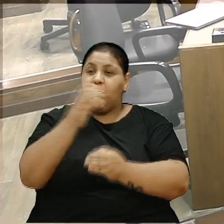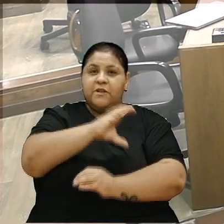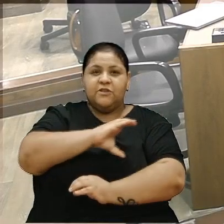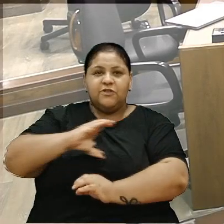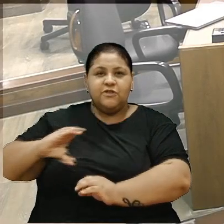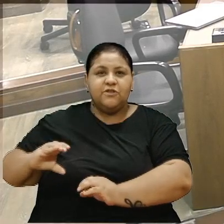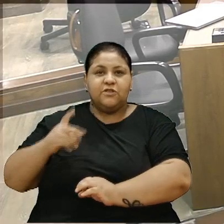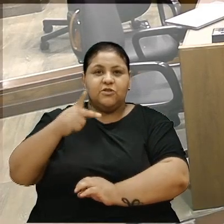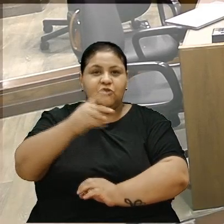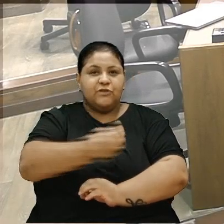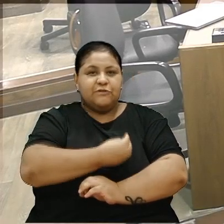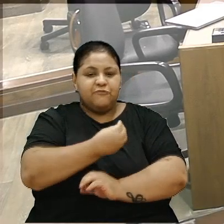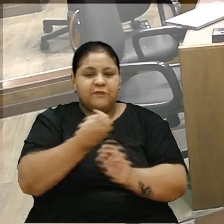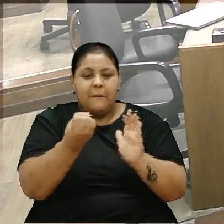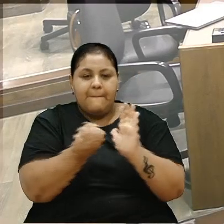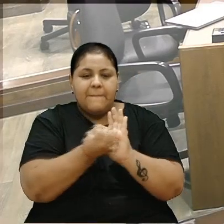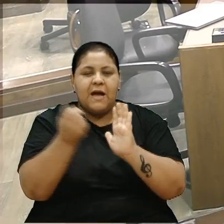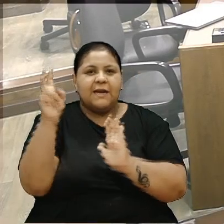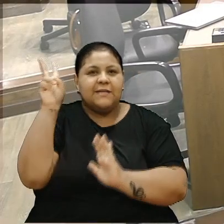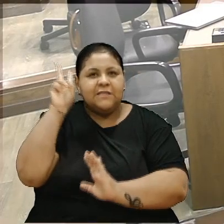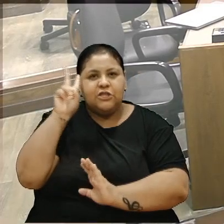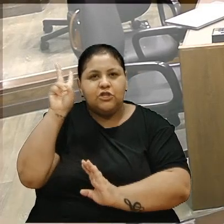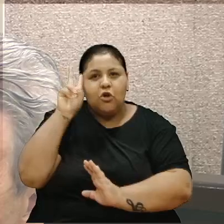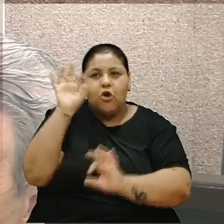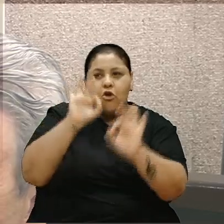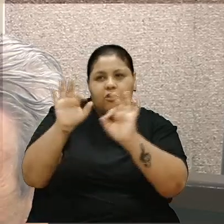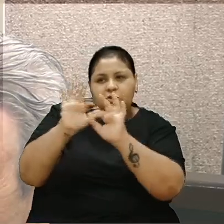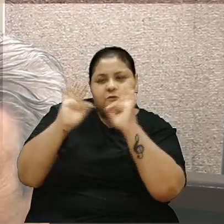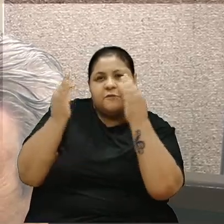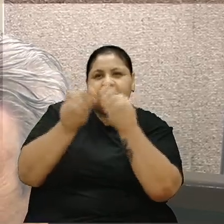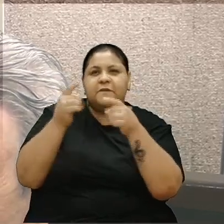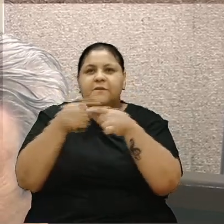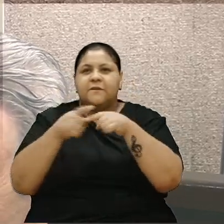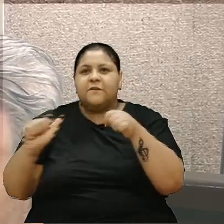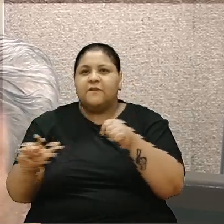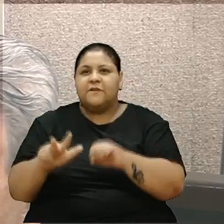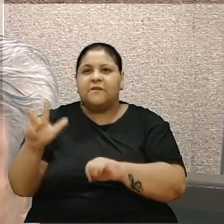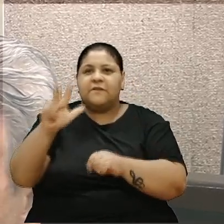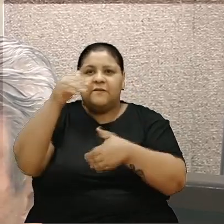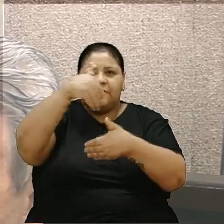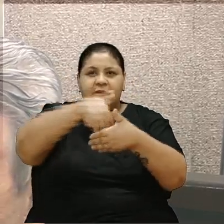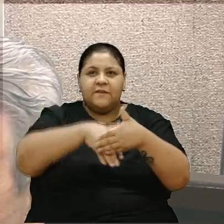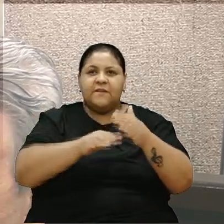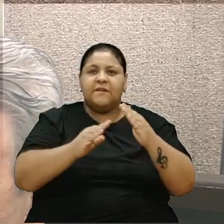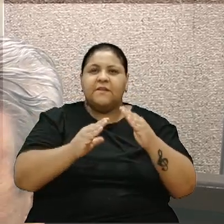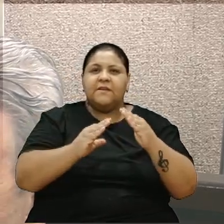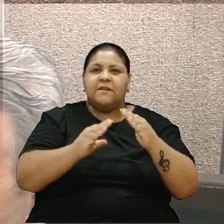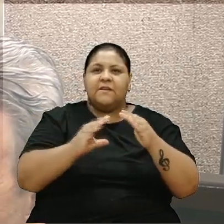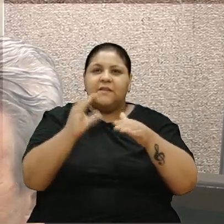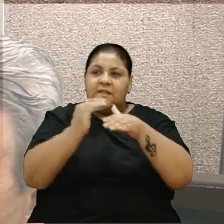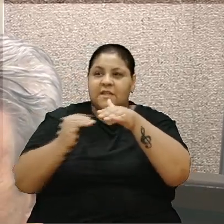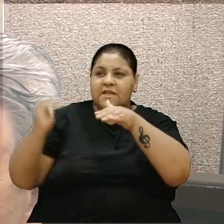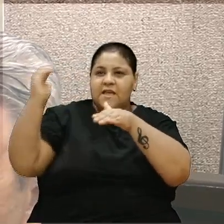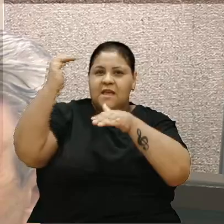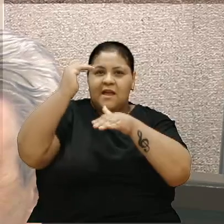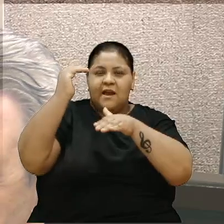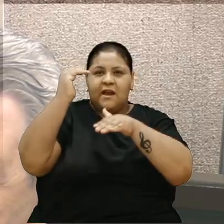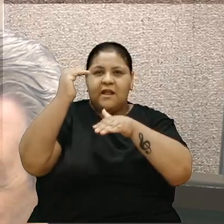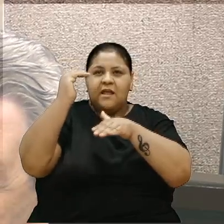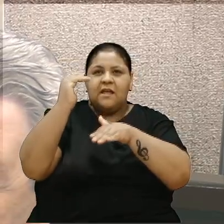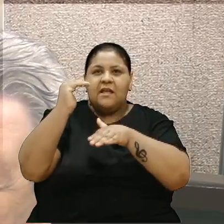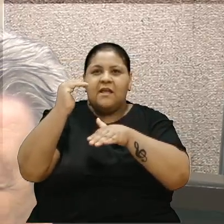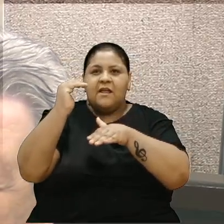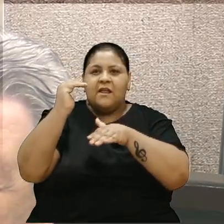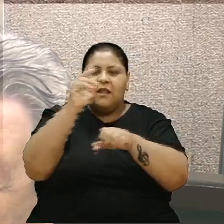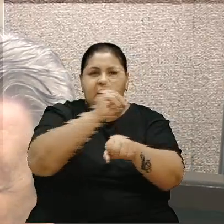Como marca da sua história, da forja da sua família. E também os valores que nós aprendemos dentro da caserna, né? Hierarquia e disciplina, muito a ver com essa cadência